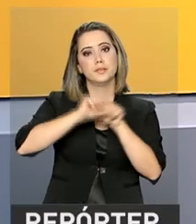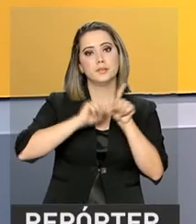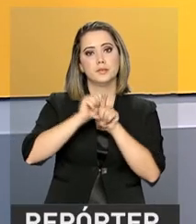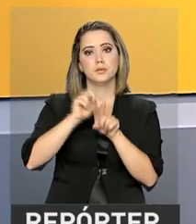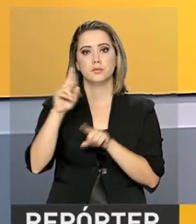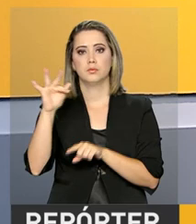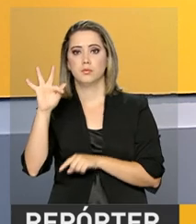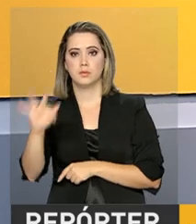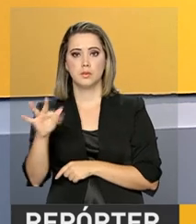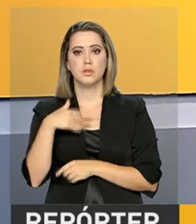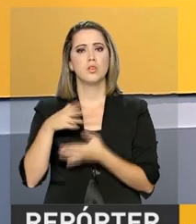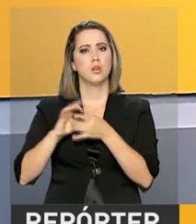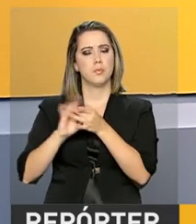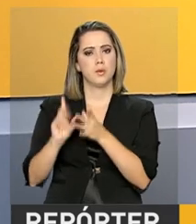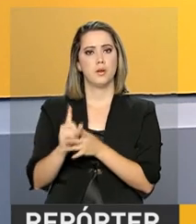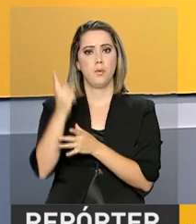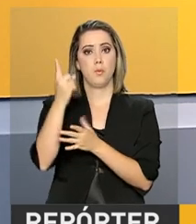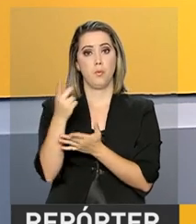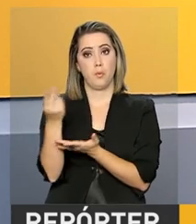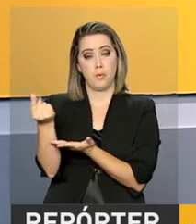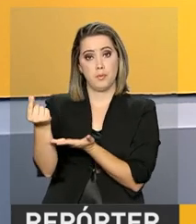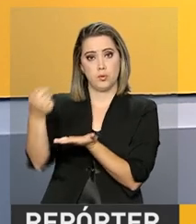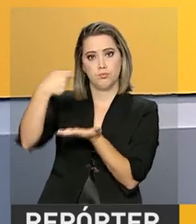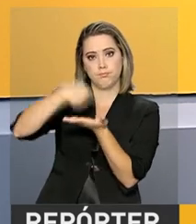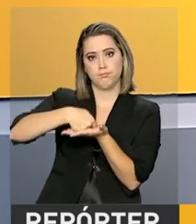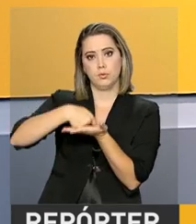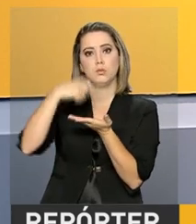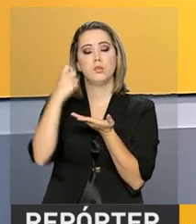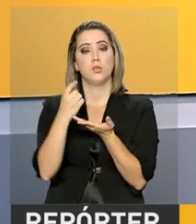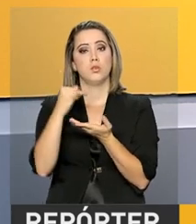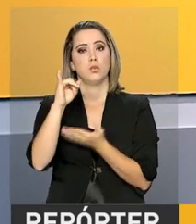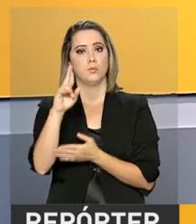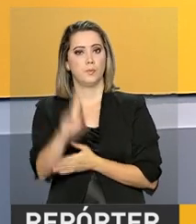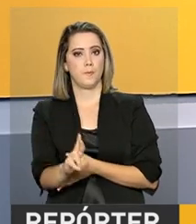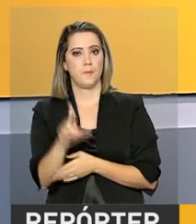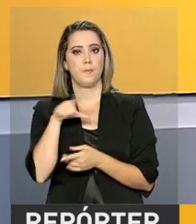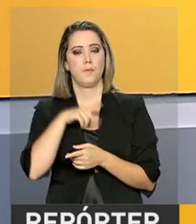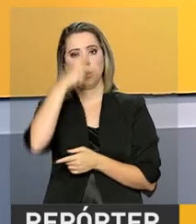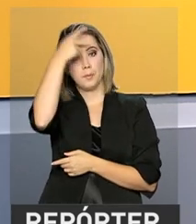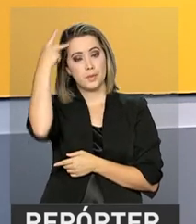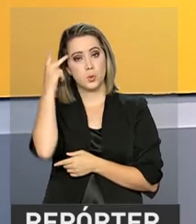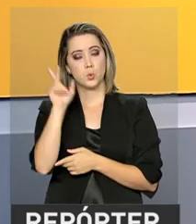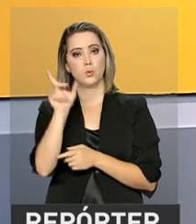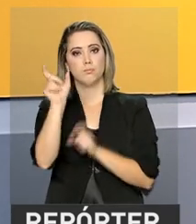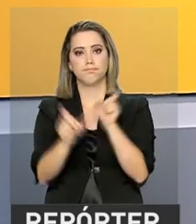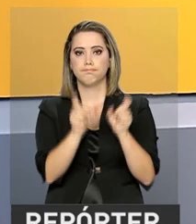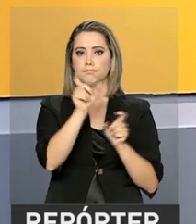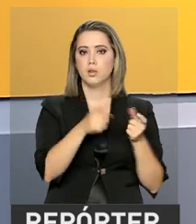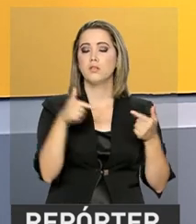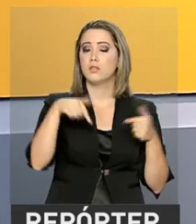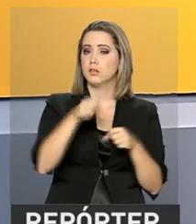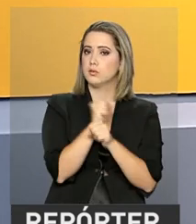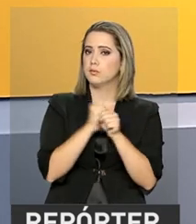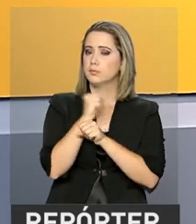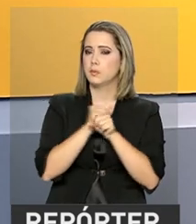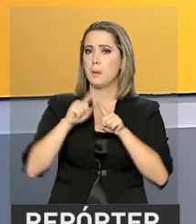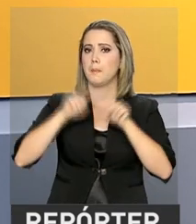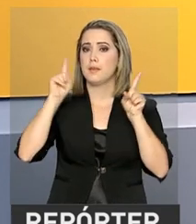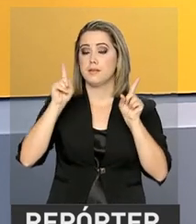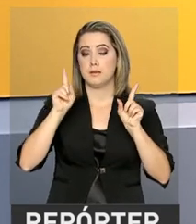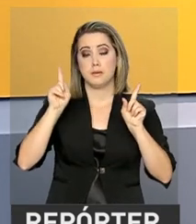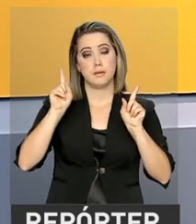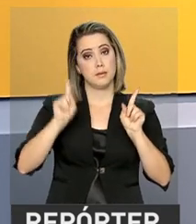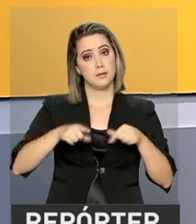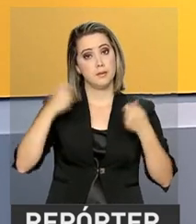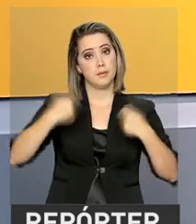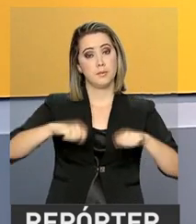Receita Federal liberar o primeiro lote de restituições do Imposto de Renda pessoa física 2017 mas é importante ficar